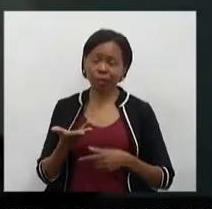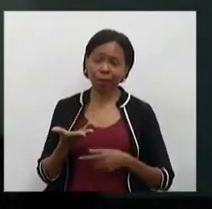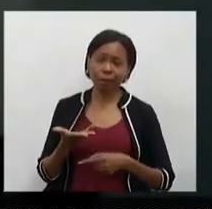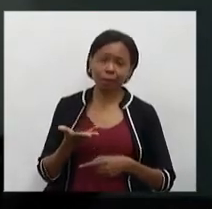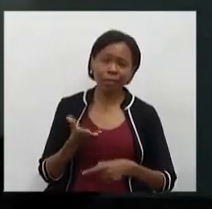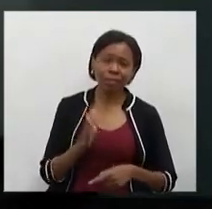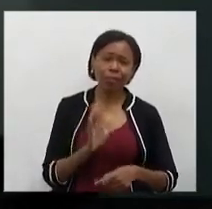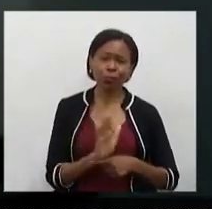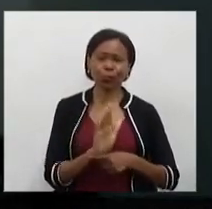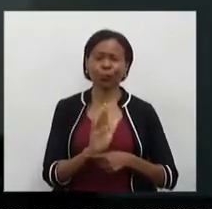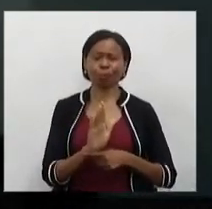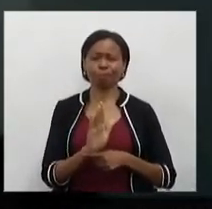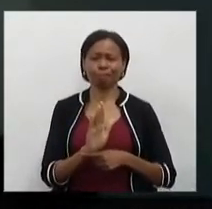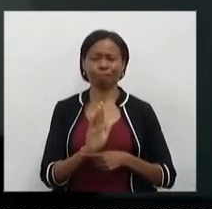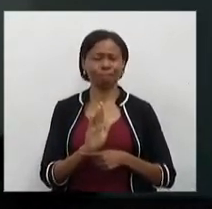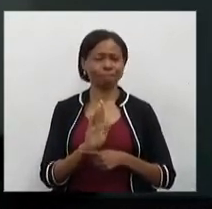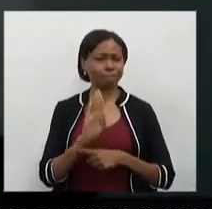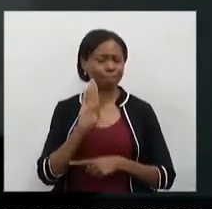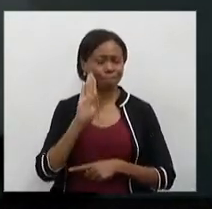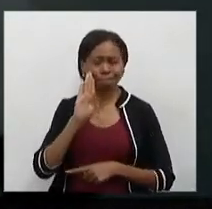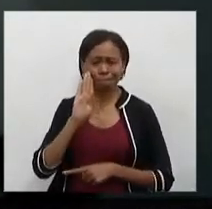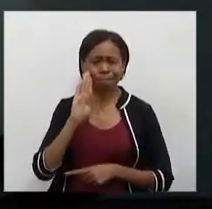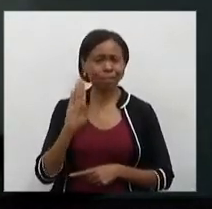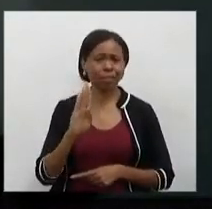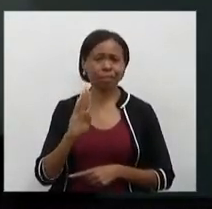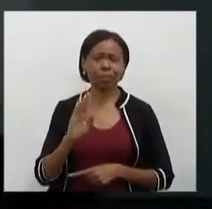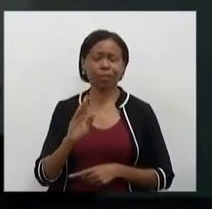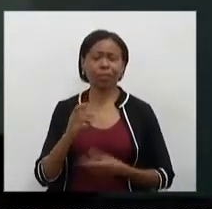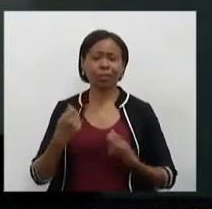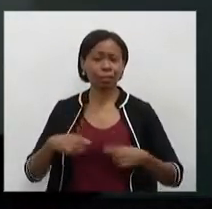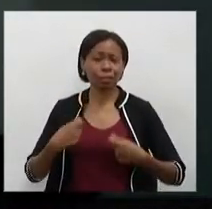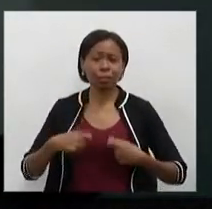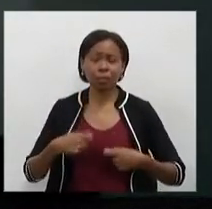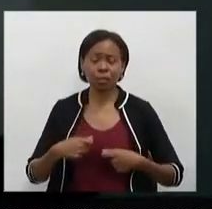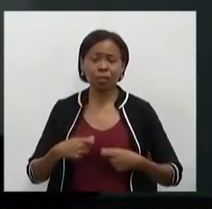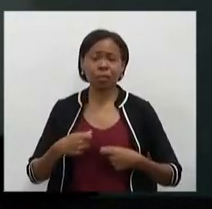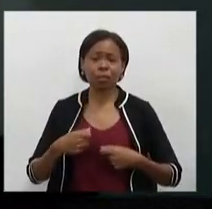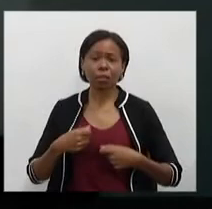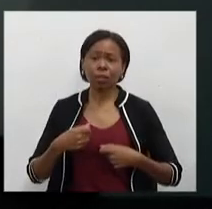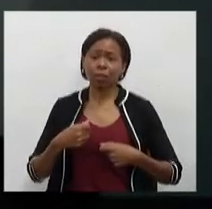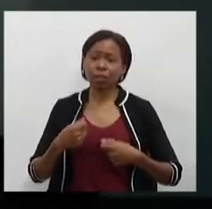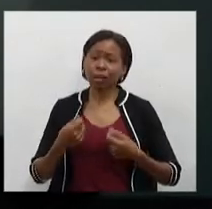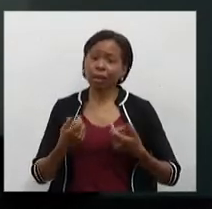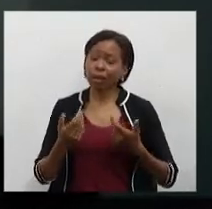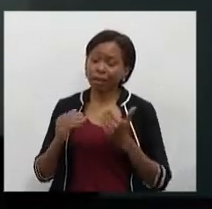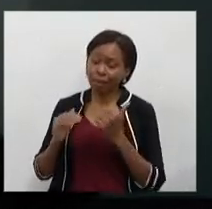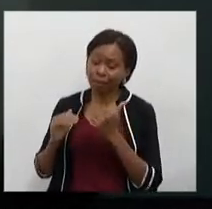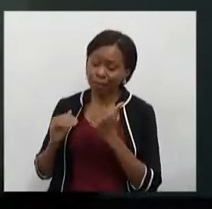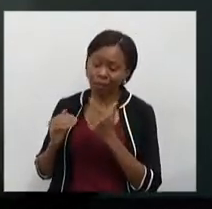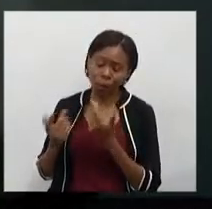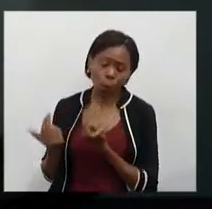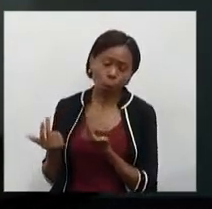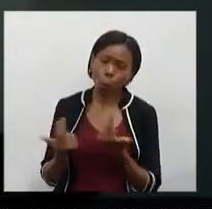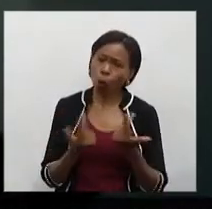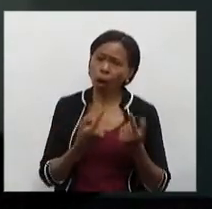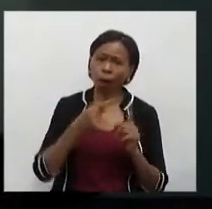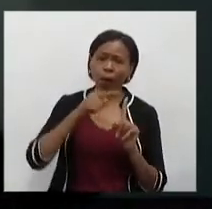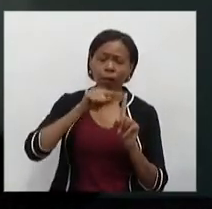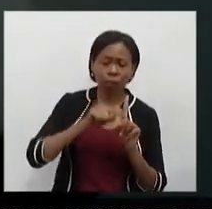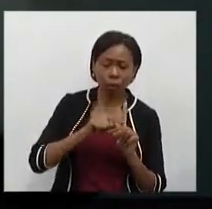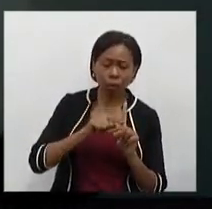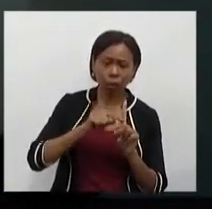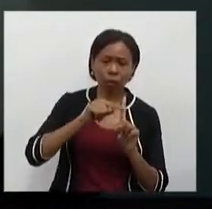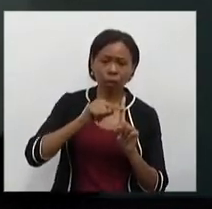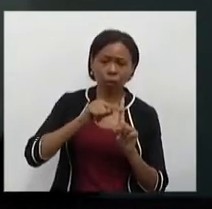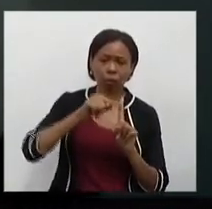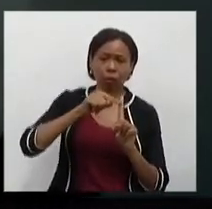as necessidades do cérebro neurodivergente é o mesmo de severo a leve. Quem é família, quem é autista sabe